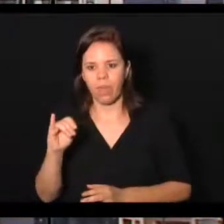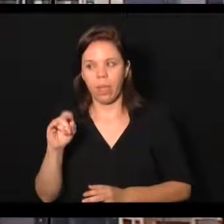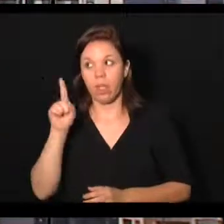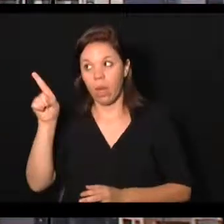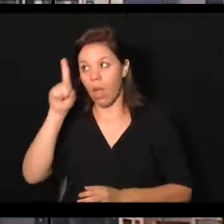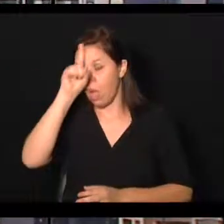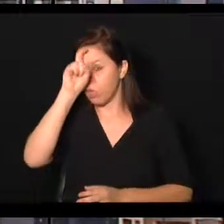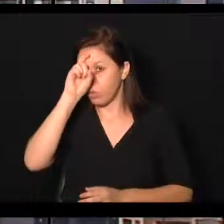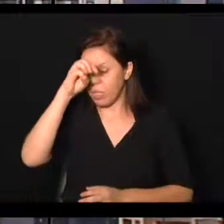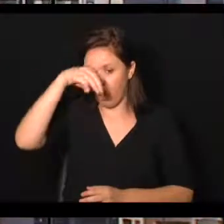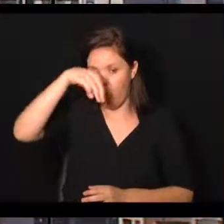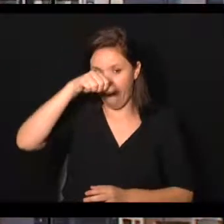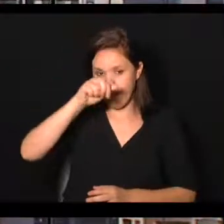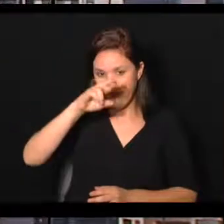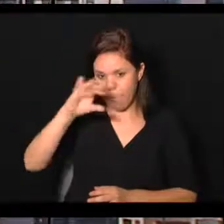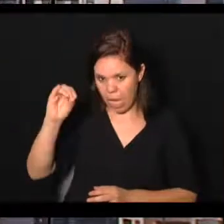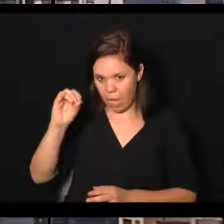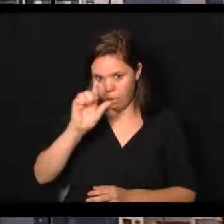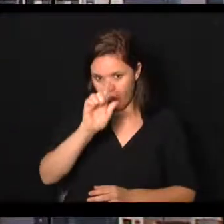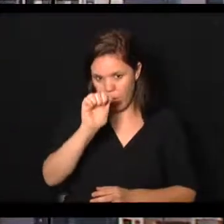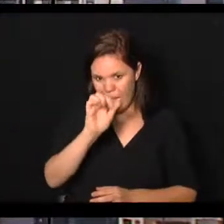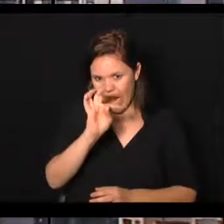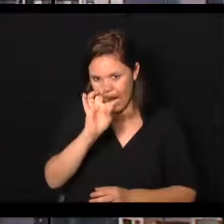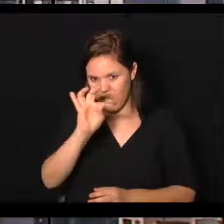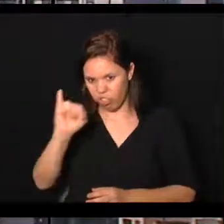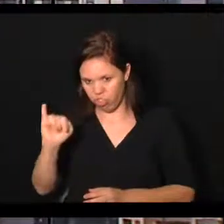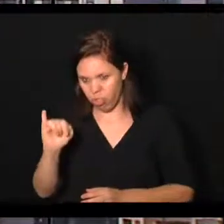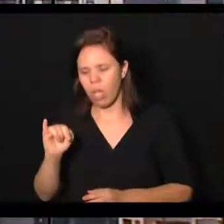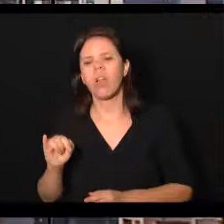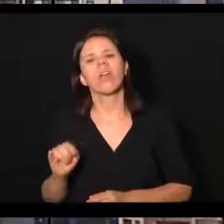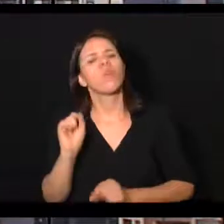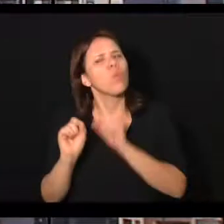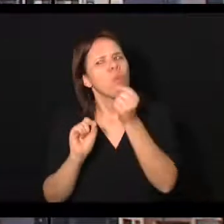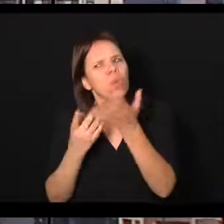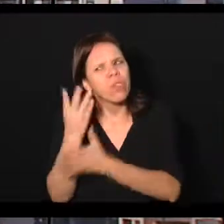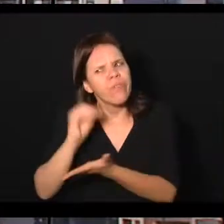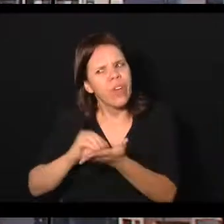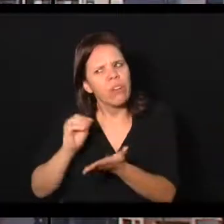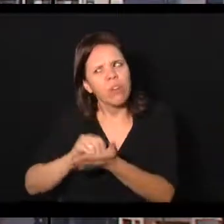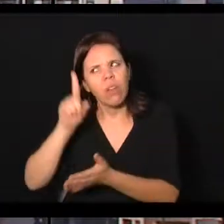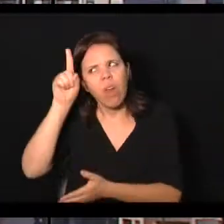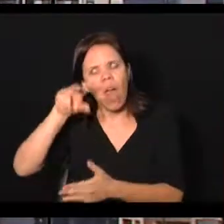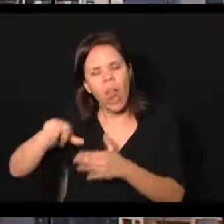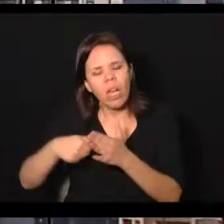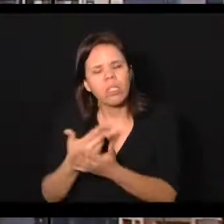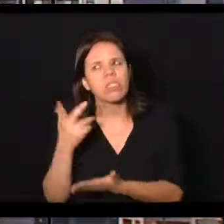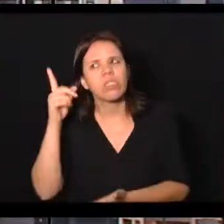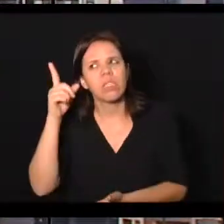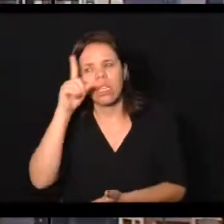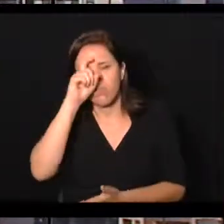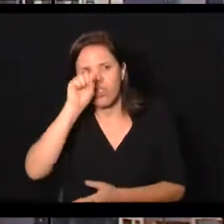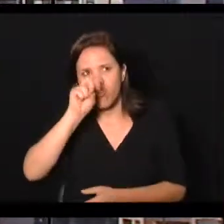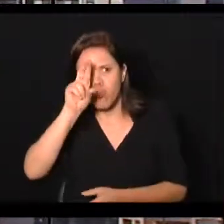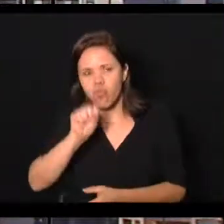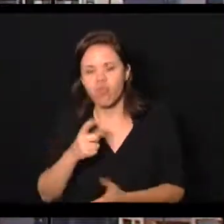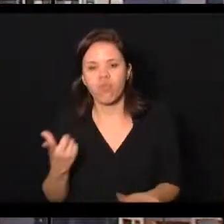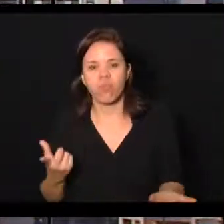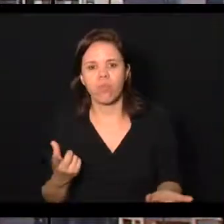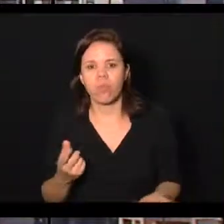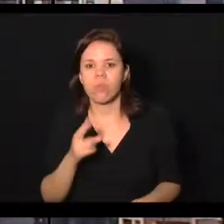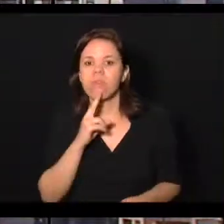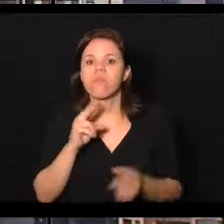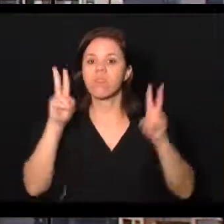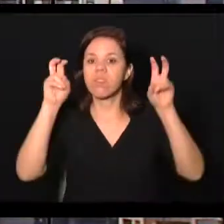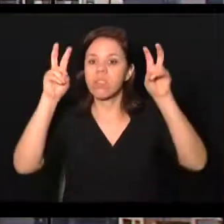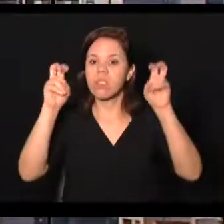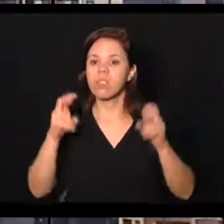Gatti para investigar irregularidades na rede pública de saúde de Campinas. De acordo com o parlamentar, abre aspas,